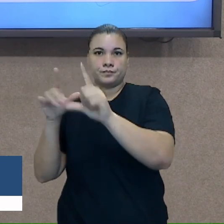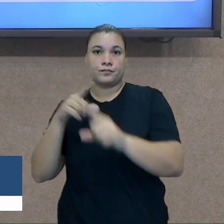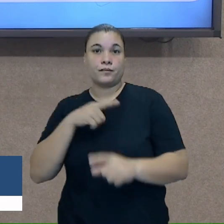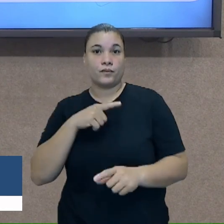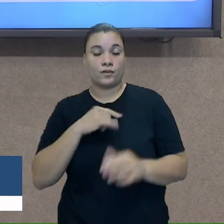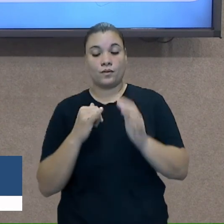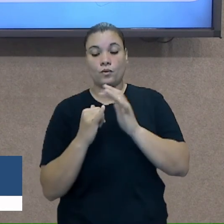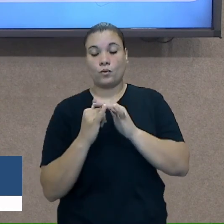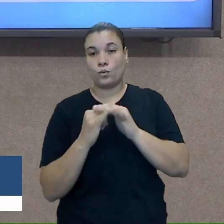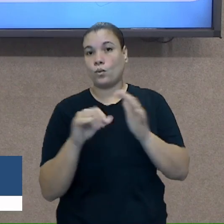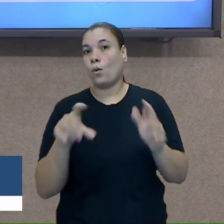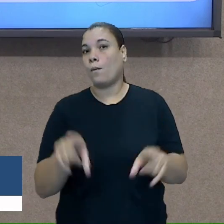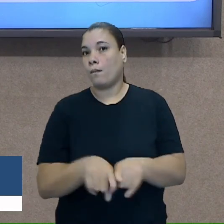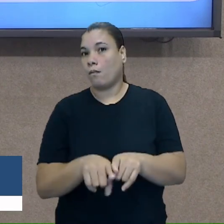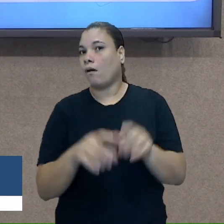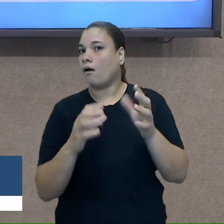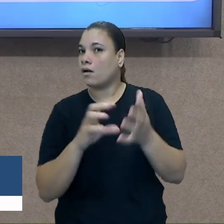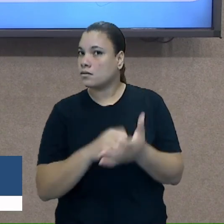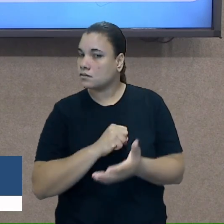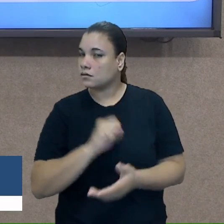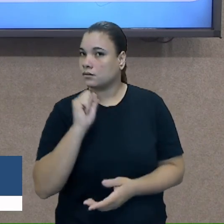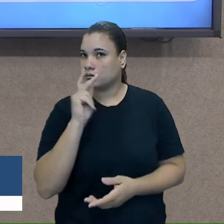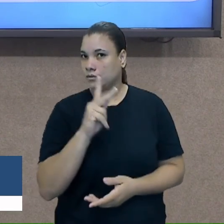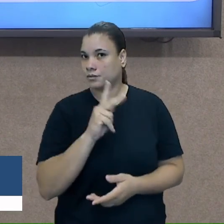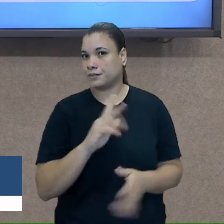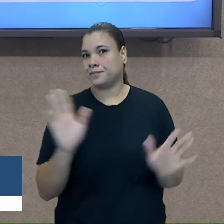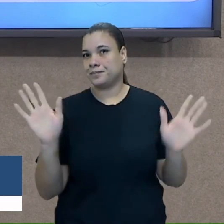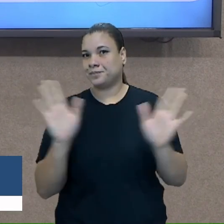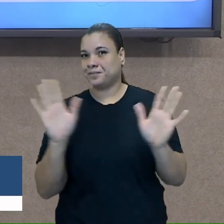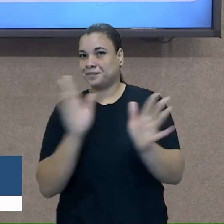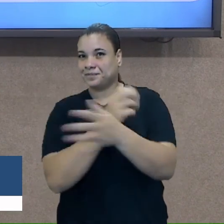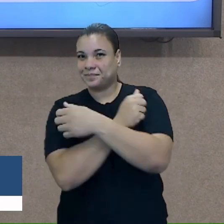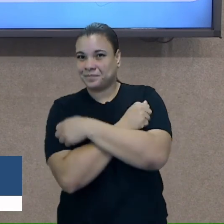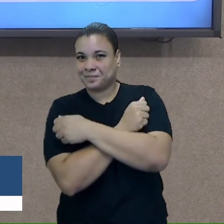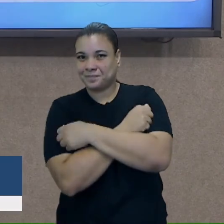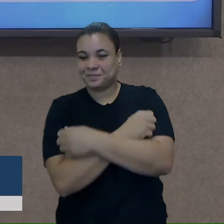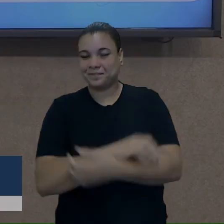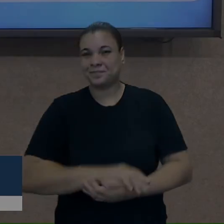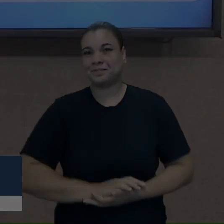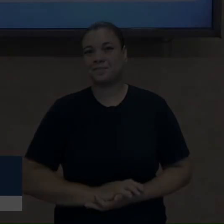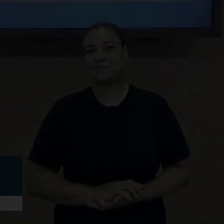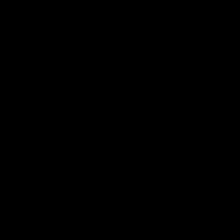Se inscreva em nosso canal do YouTube SMED-GV. Um abraço e até a próxima.